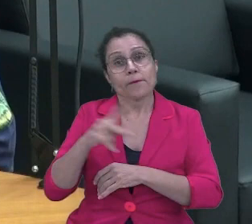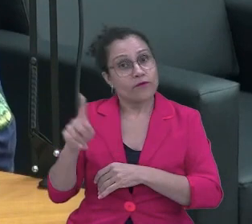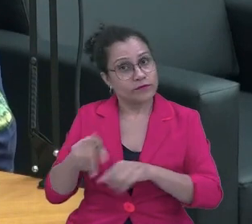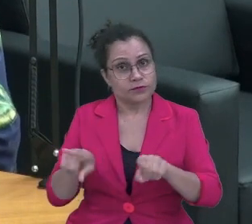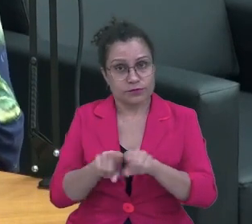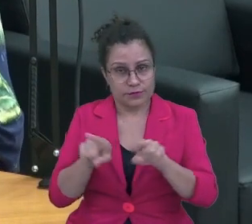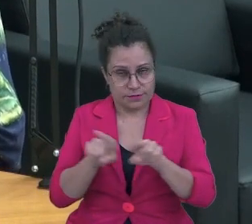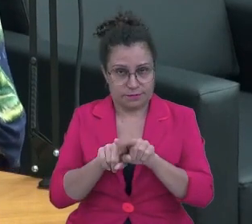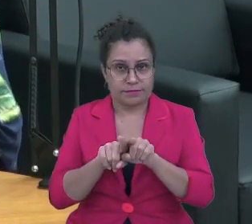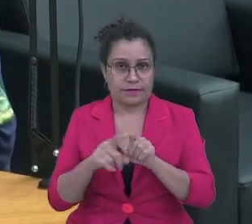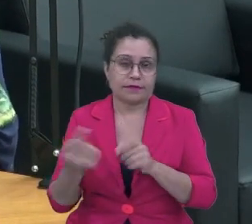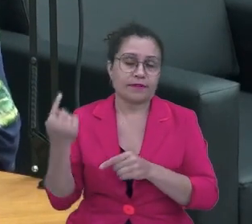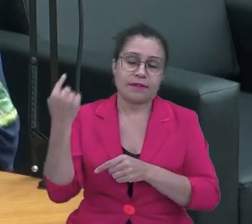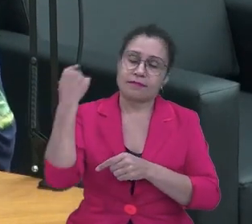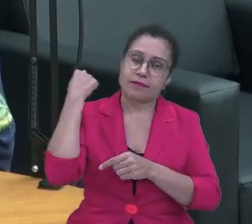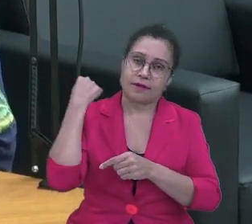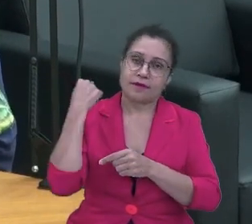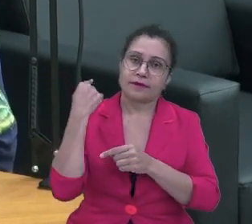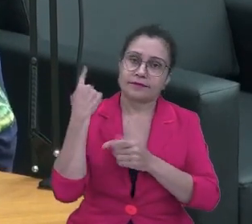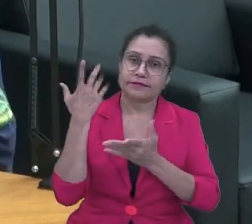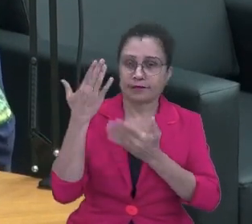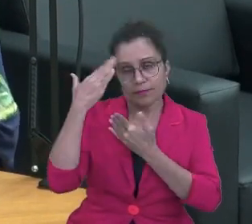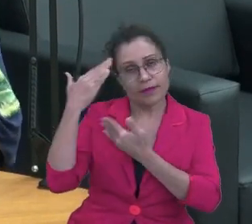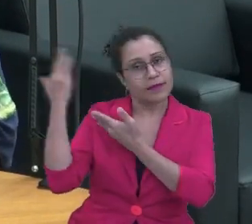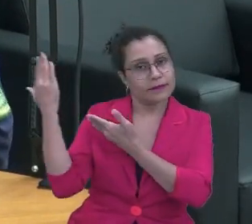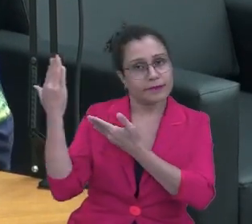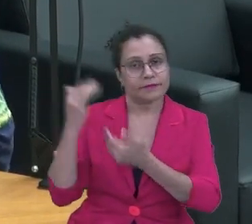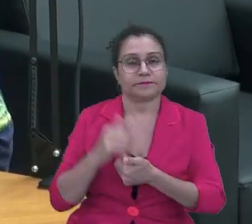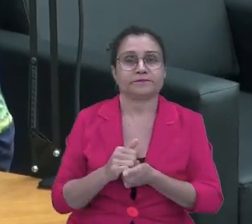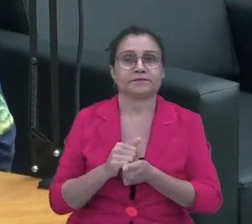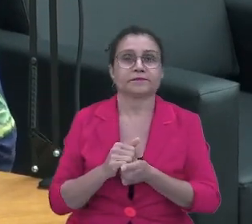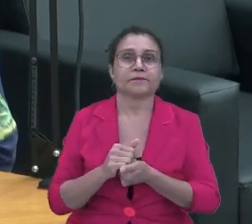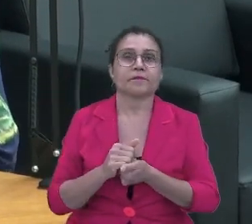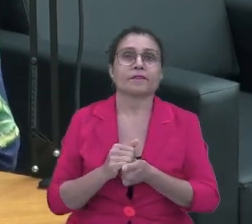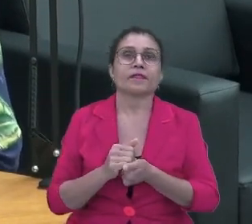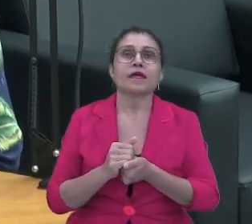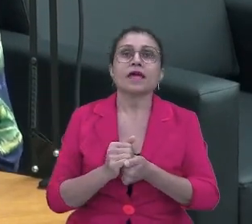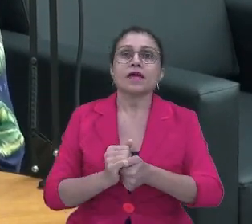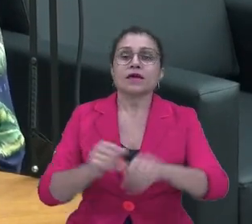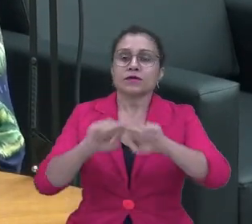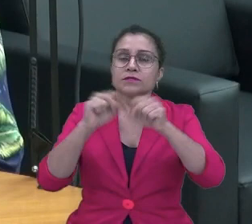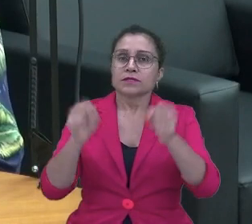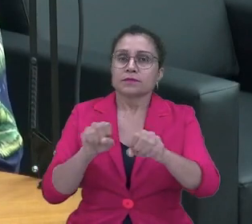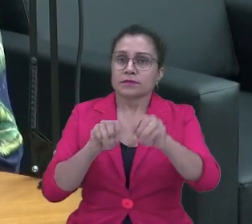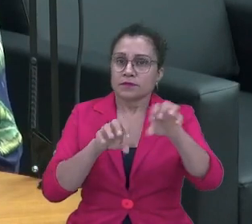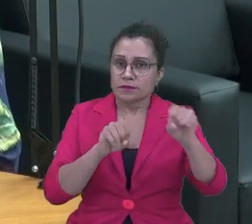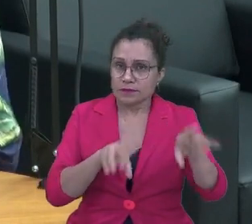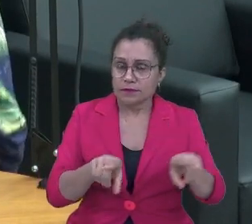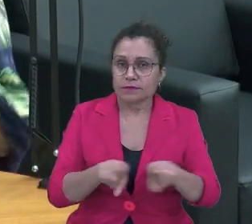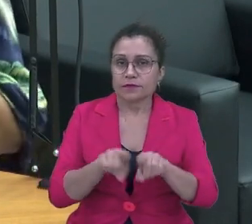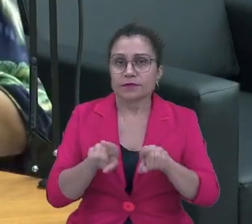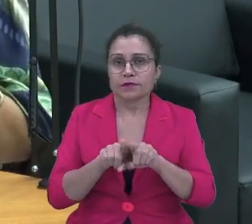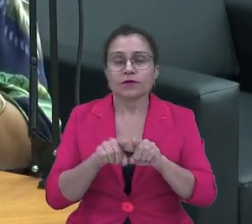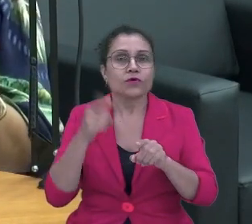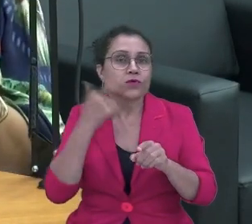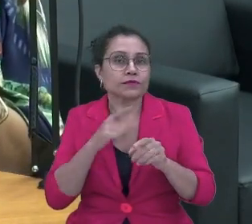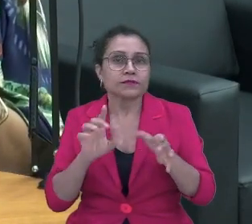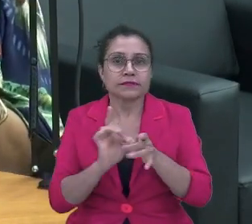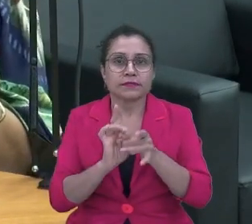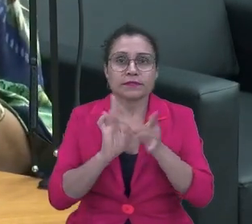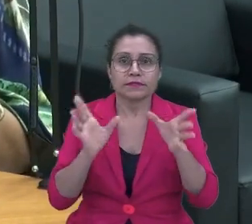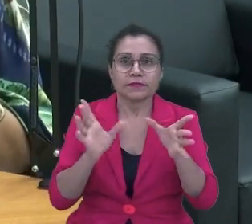professoras. Então, o quanto o sistema educacional ele foi emancipatório para todos nós. Saímos do